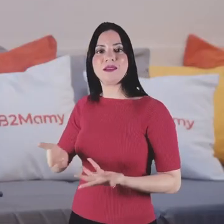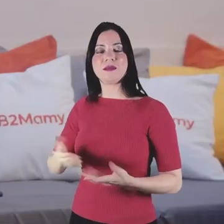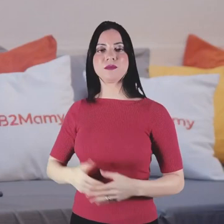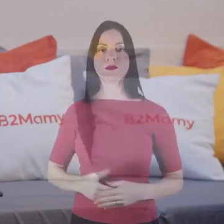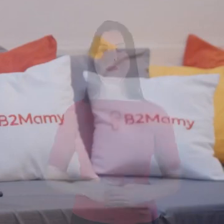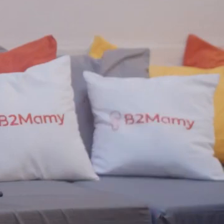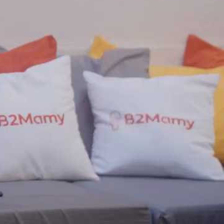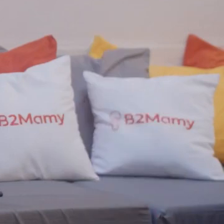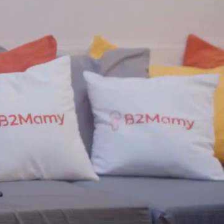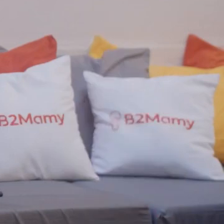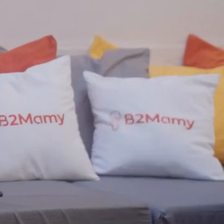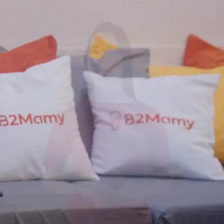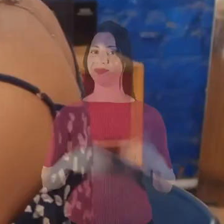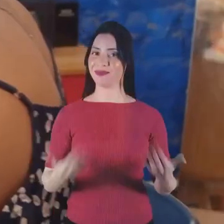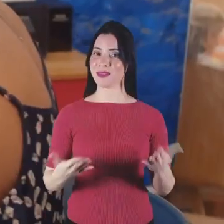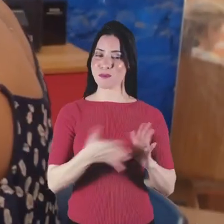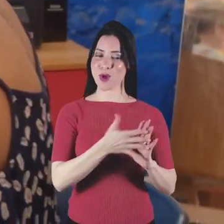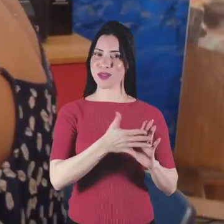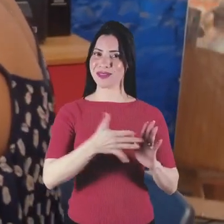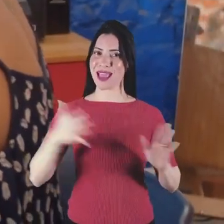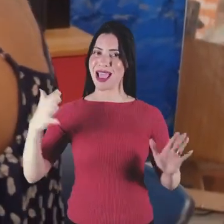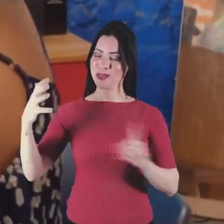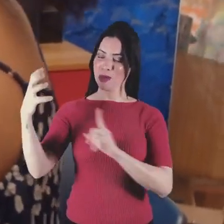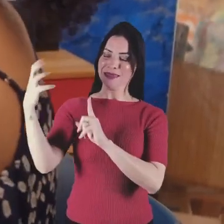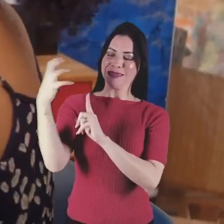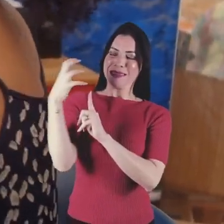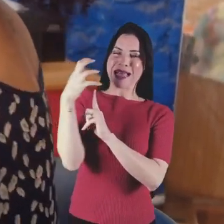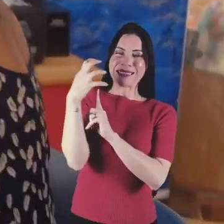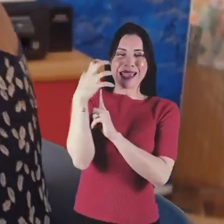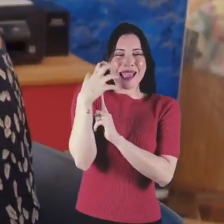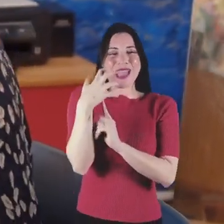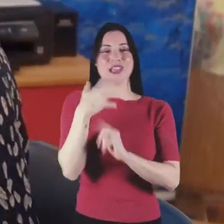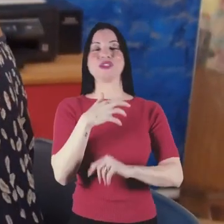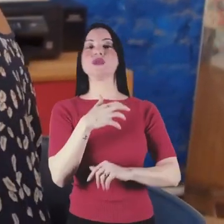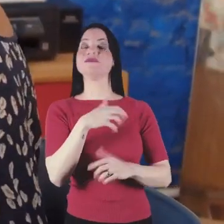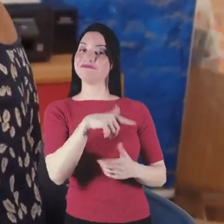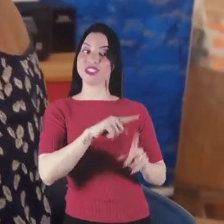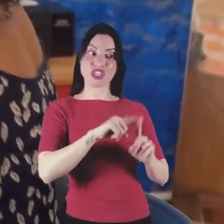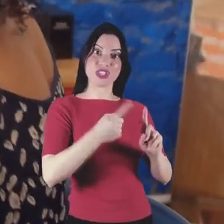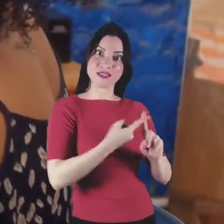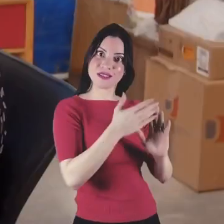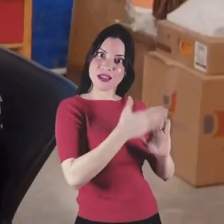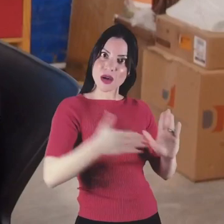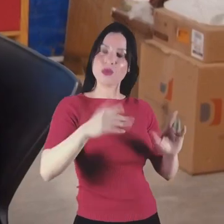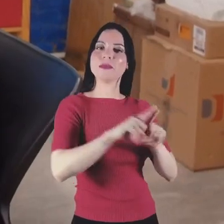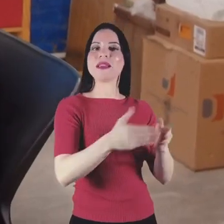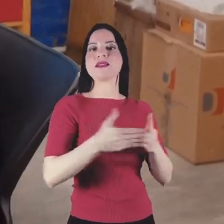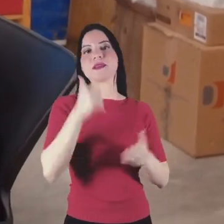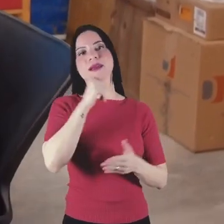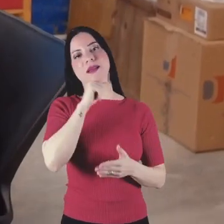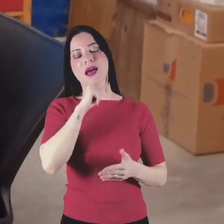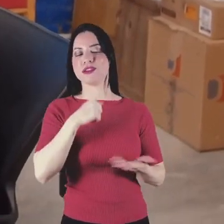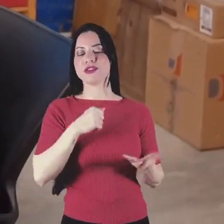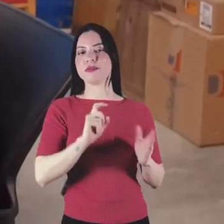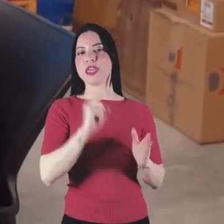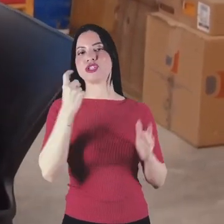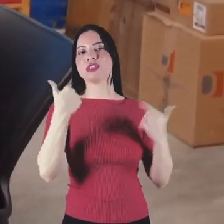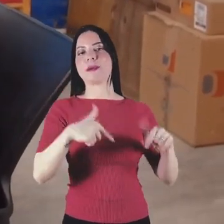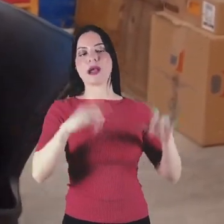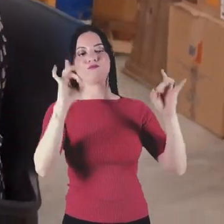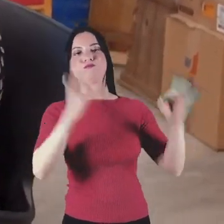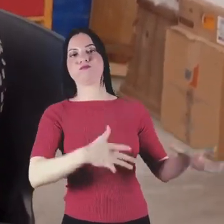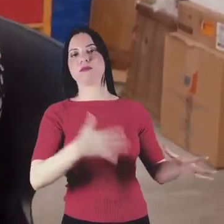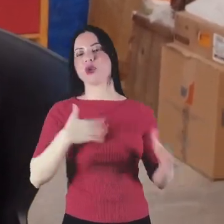plano de saúde do meu filho porque ele tá fazendo fono. Depois de ter passado por um processo muito sério de assédio moral na gestação e na minha licença maternidade, eu